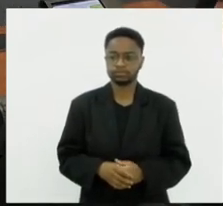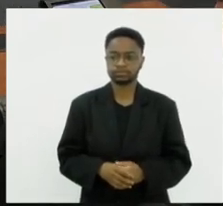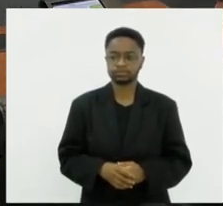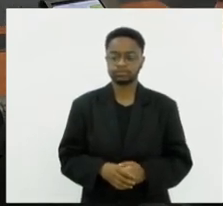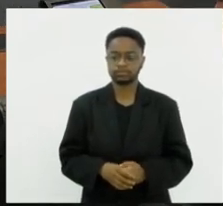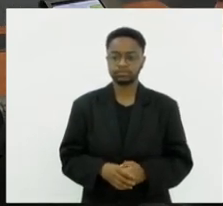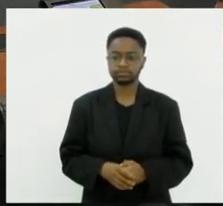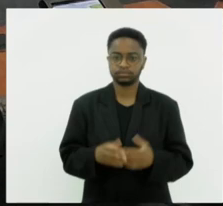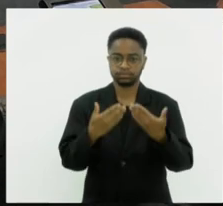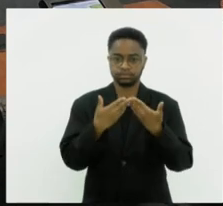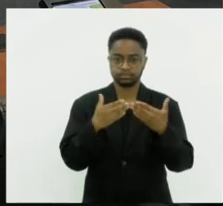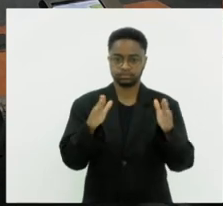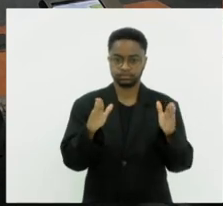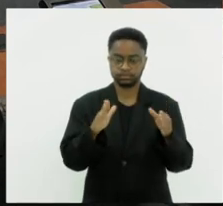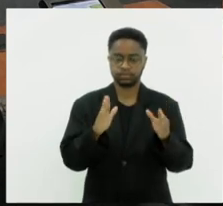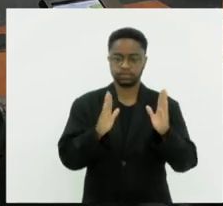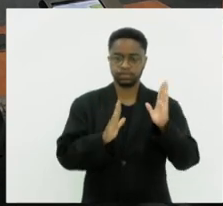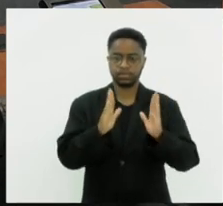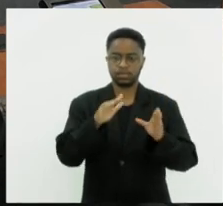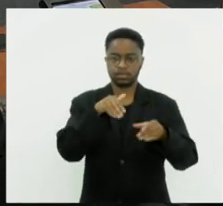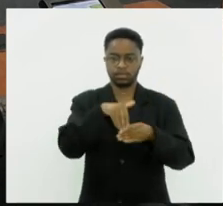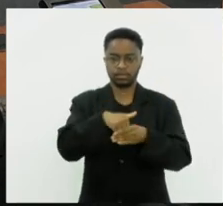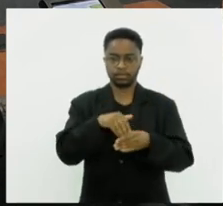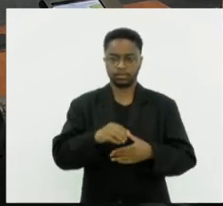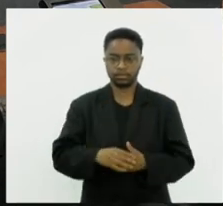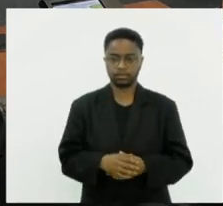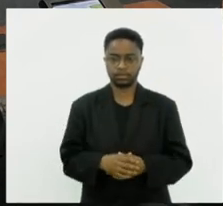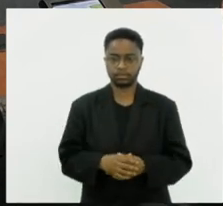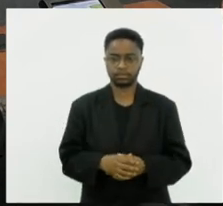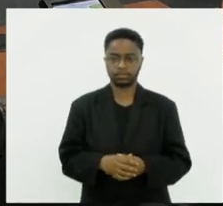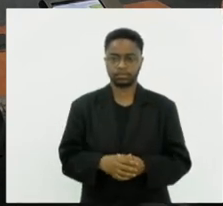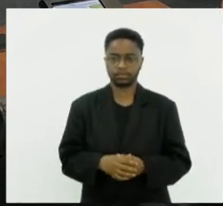Está aberto o processo de votação.